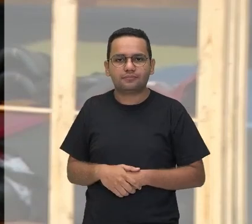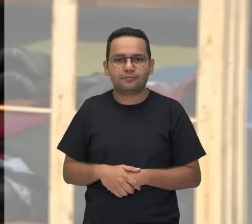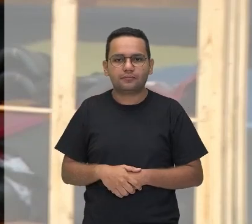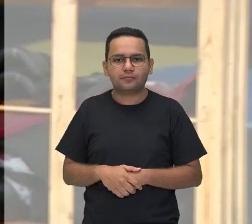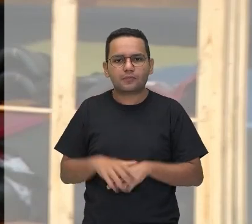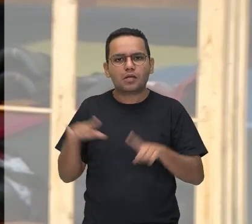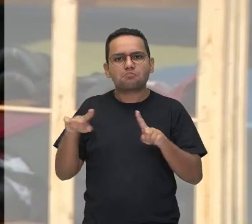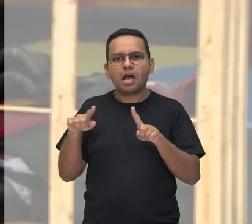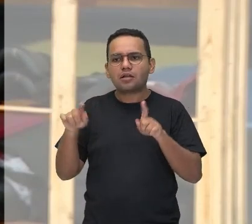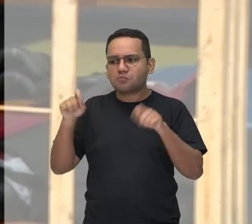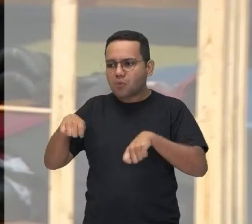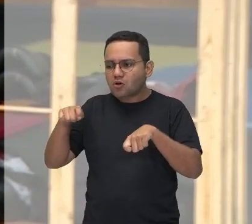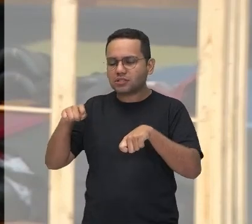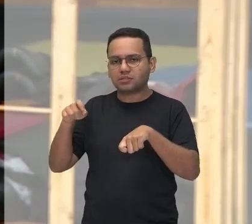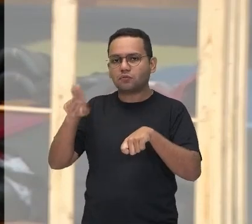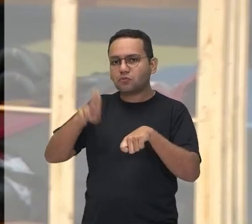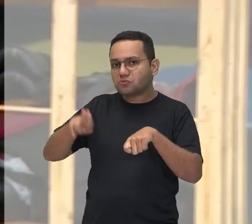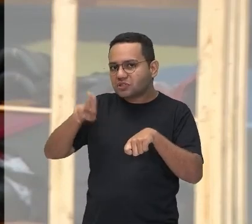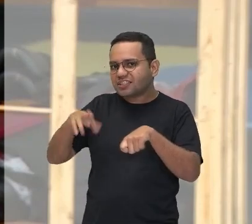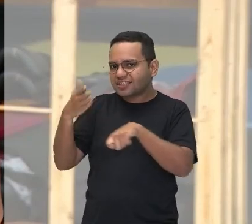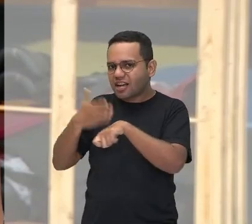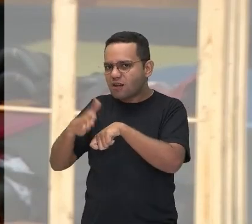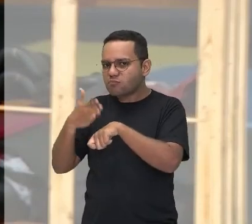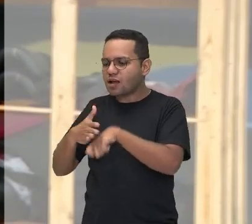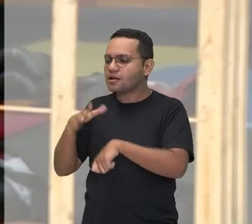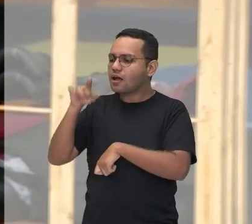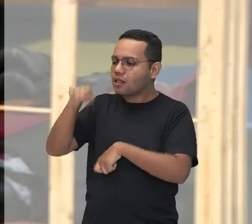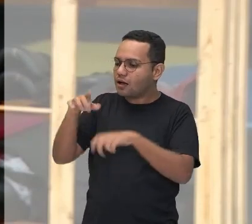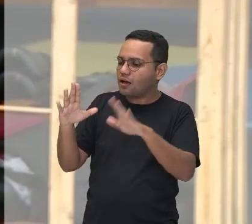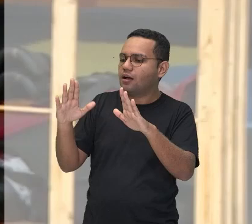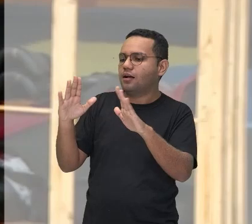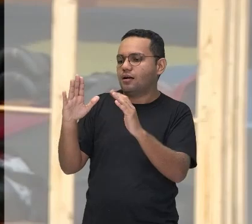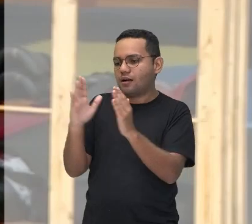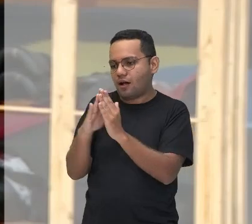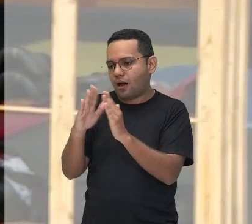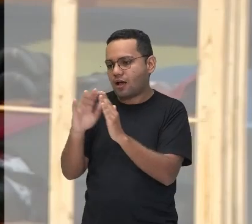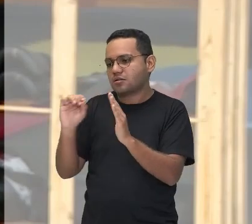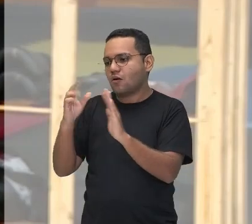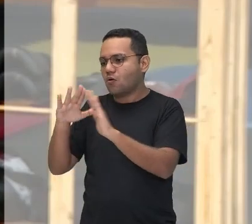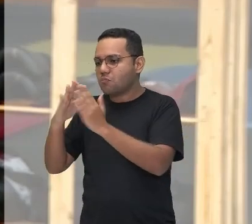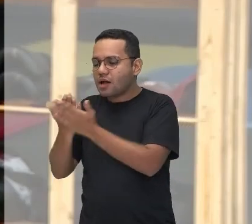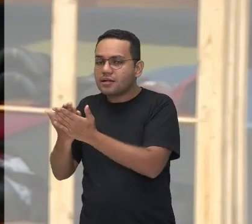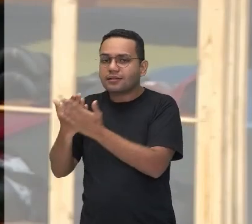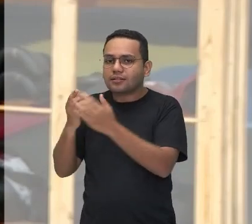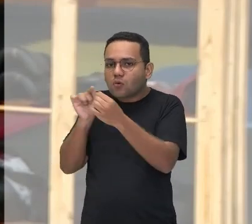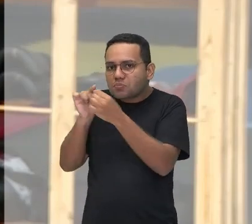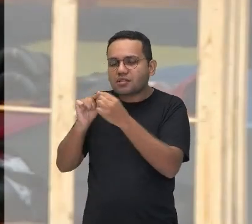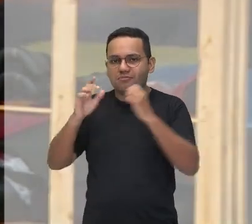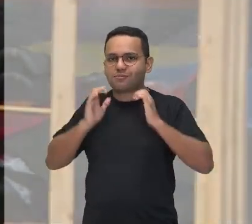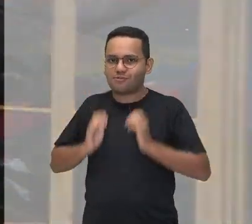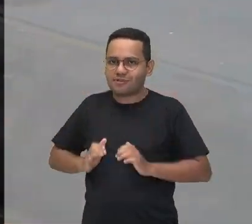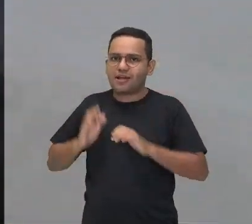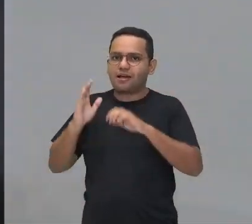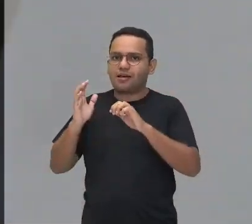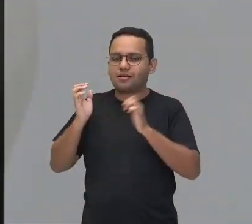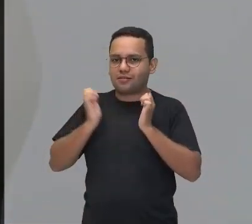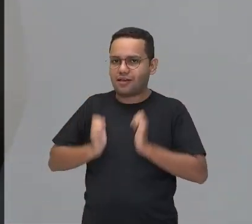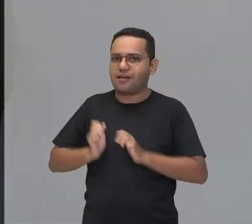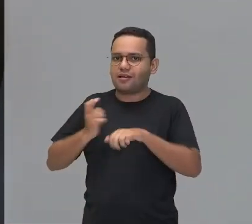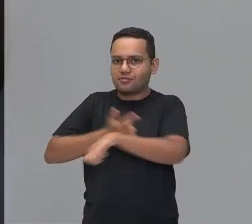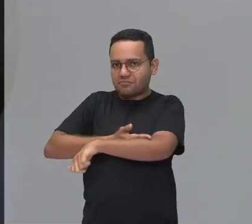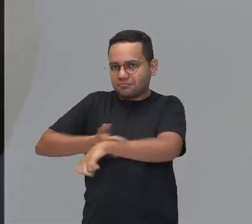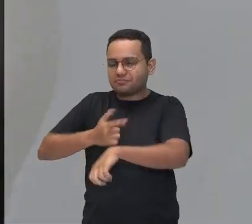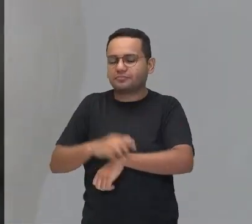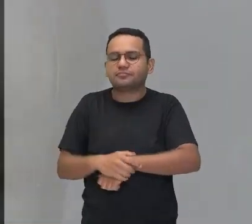em casa quanto no colégio ou qualquer parte que for, né? Tem essa disciplina. Tem uns